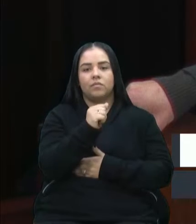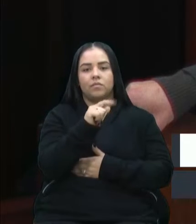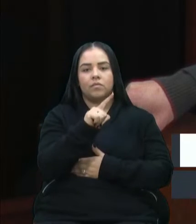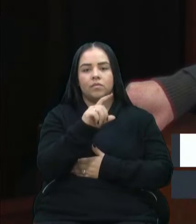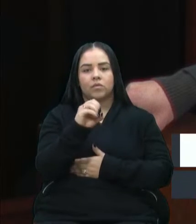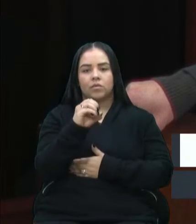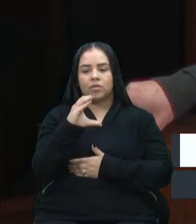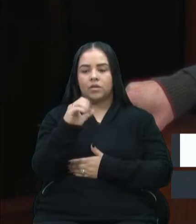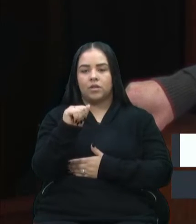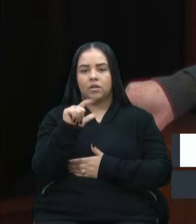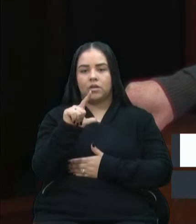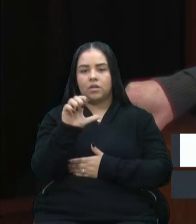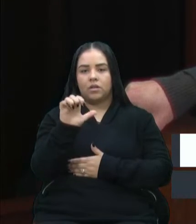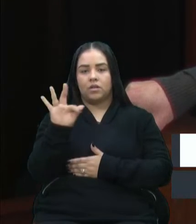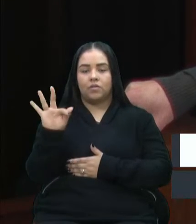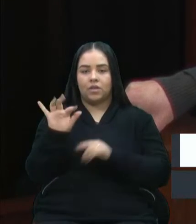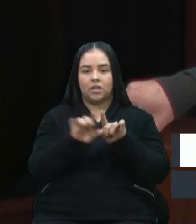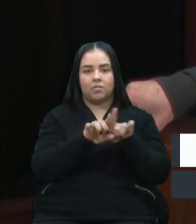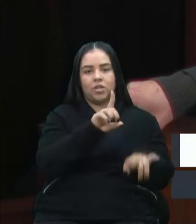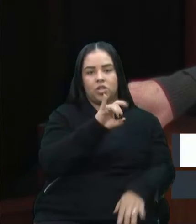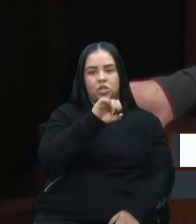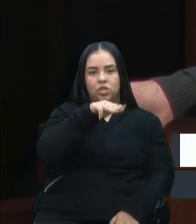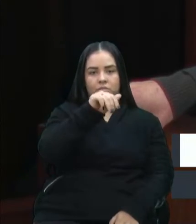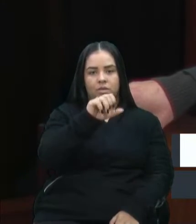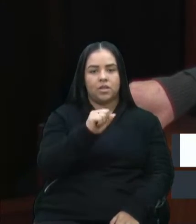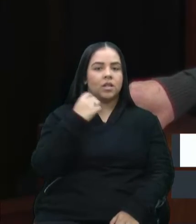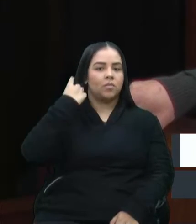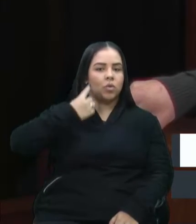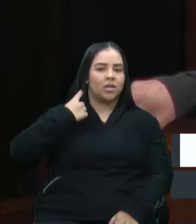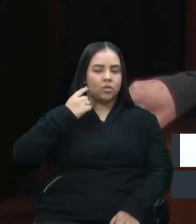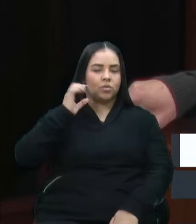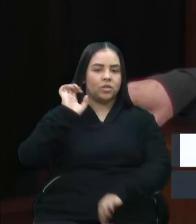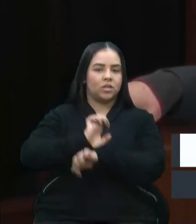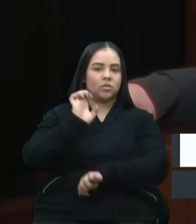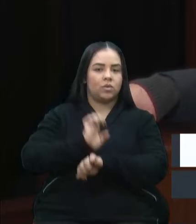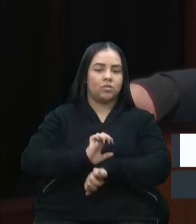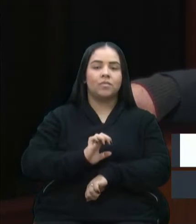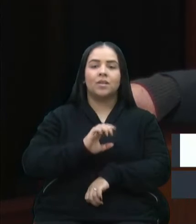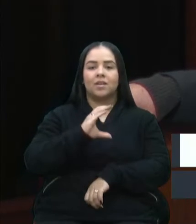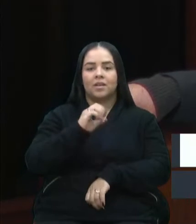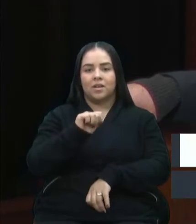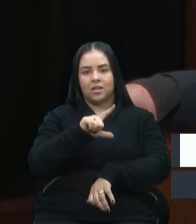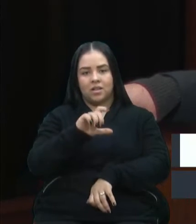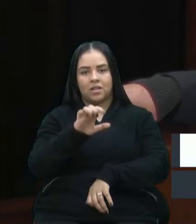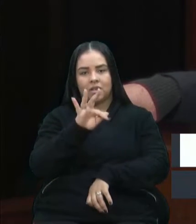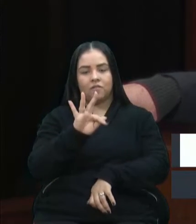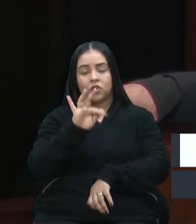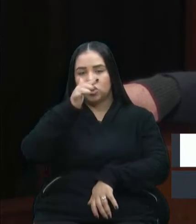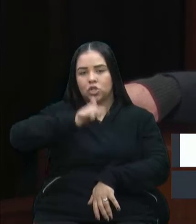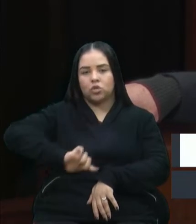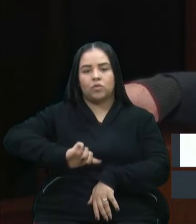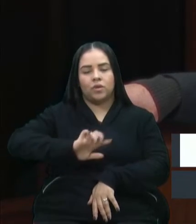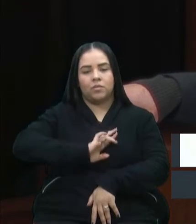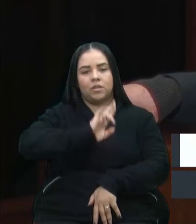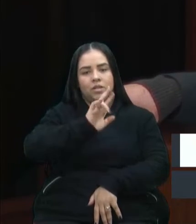Dimas Costa a deputado estadual. Deputado Kaleff, sendo mais um representante aqui da